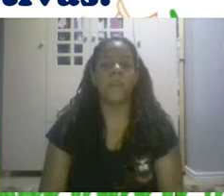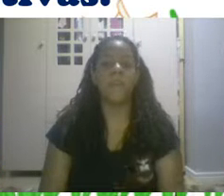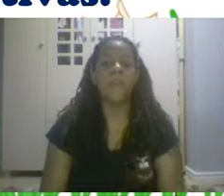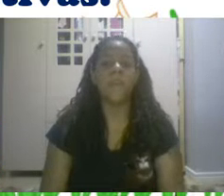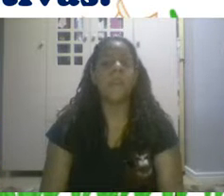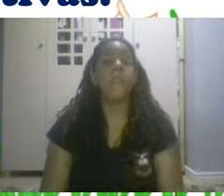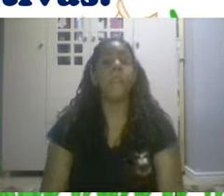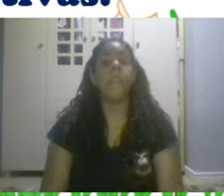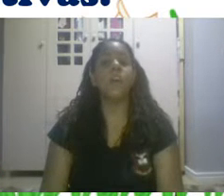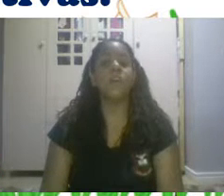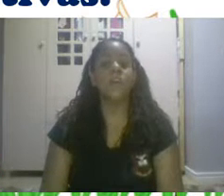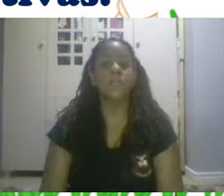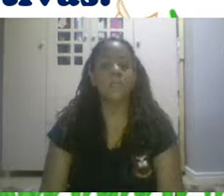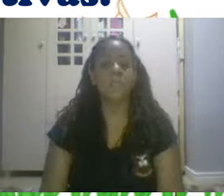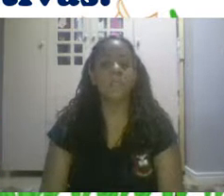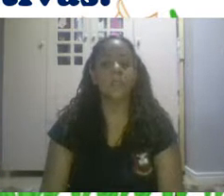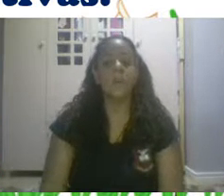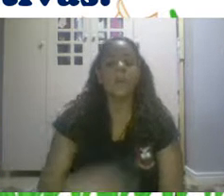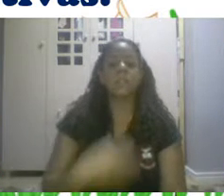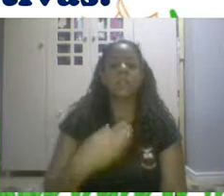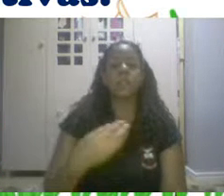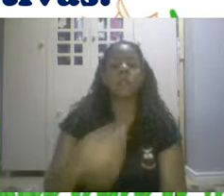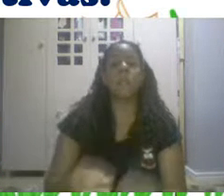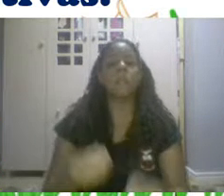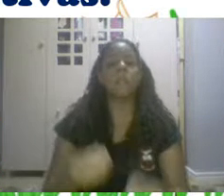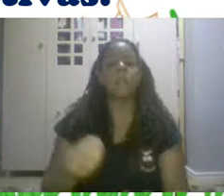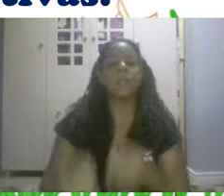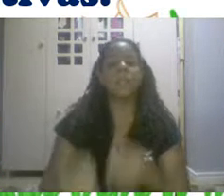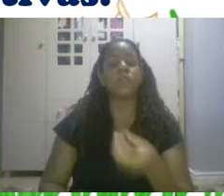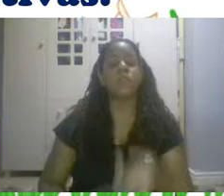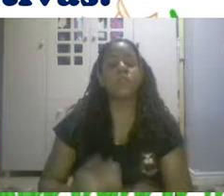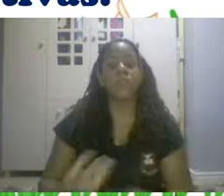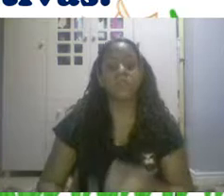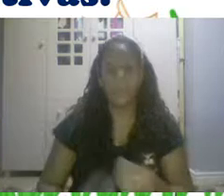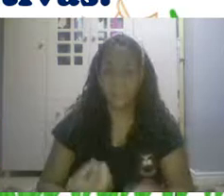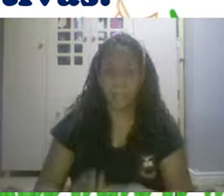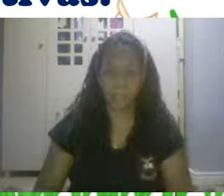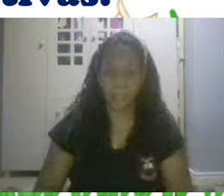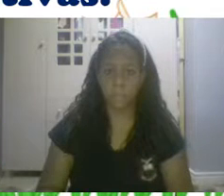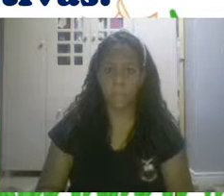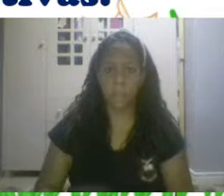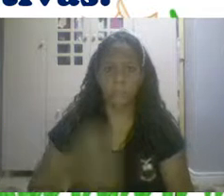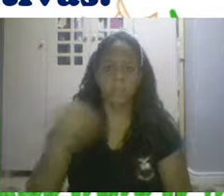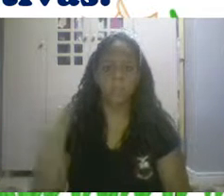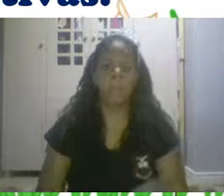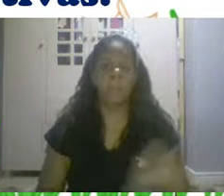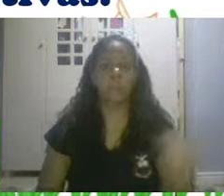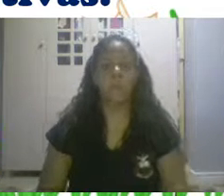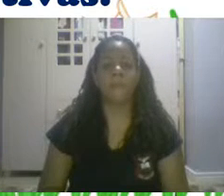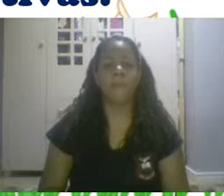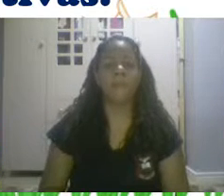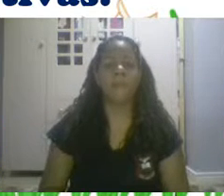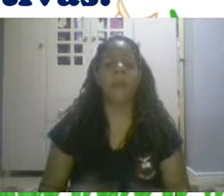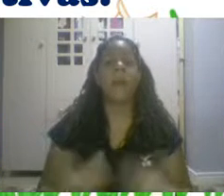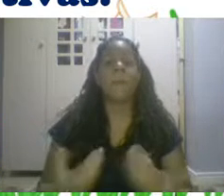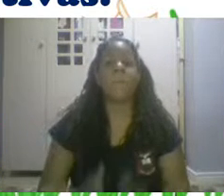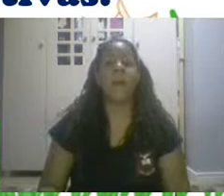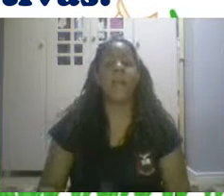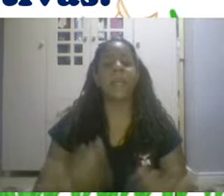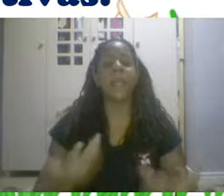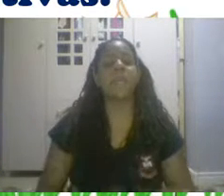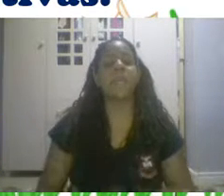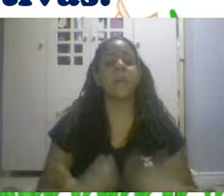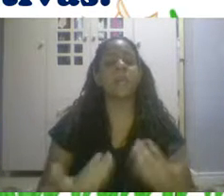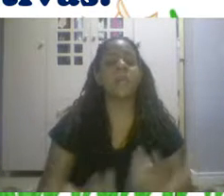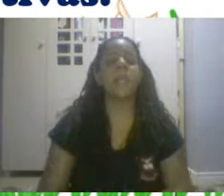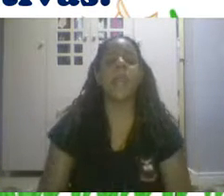ser vivo que não precisa dessa junção das células reprodutivas do macho com a fêmea para